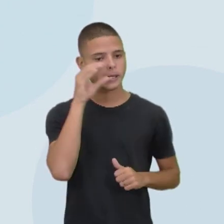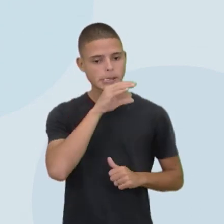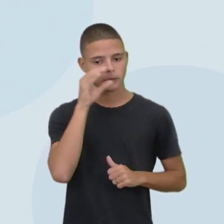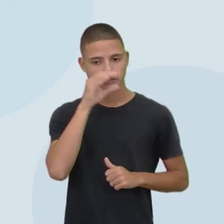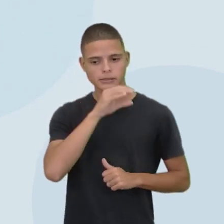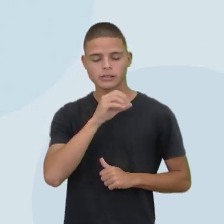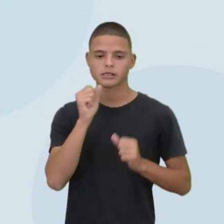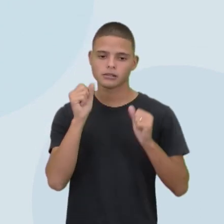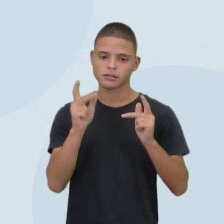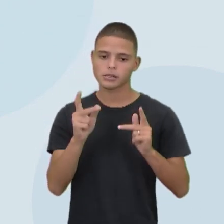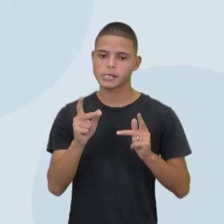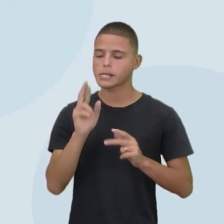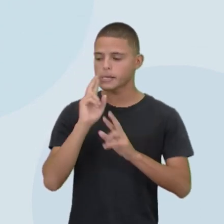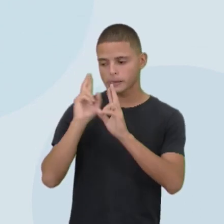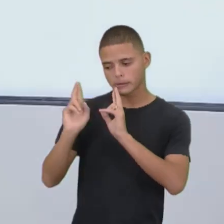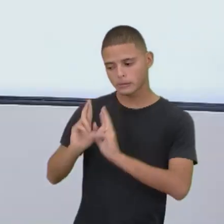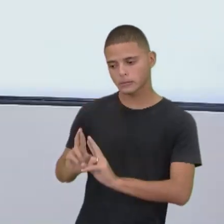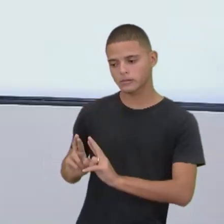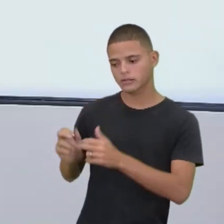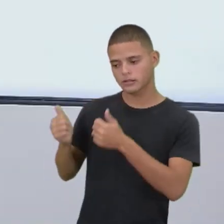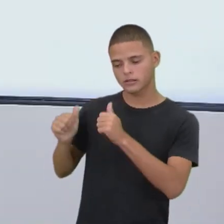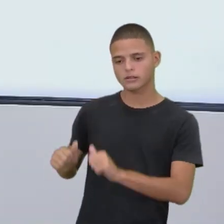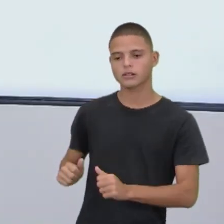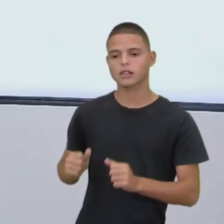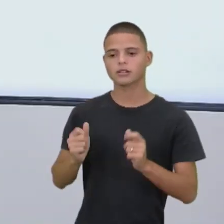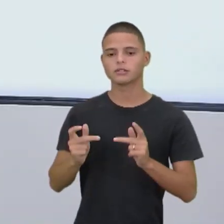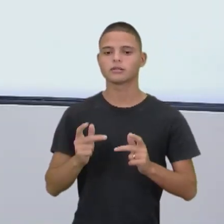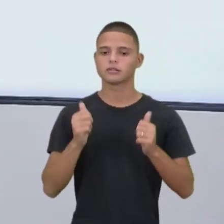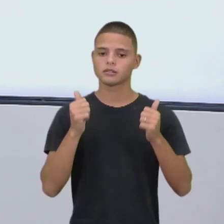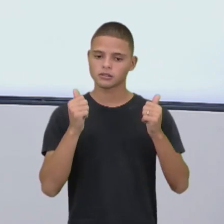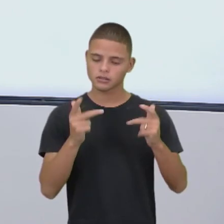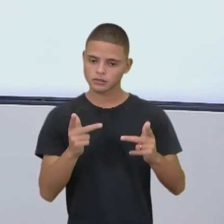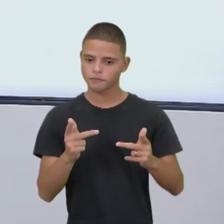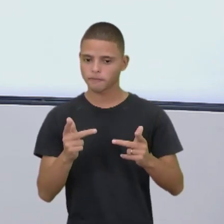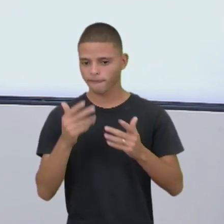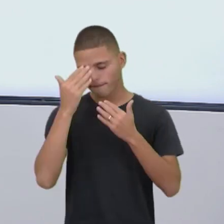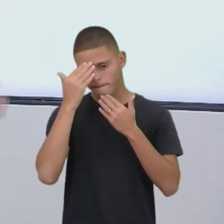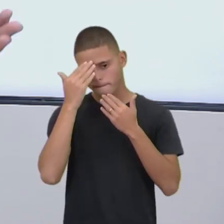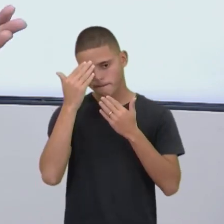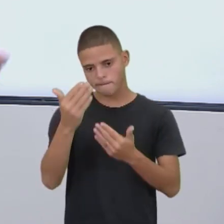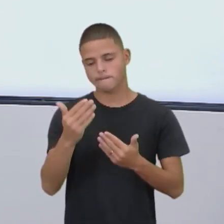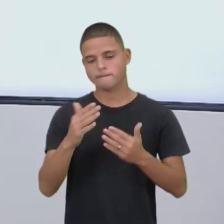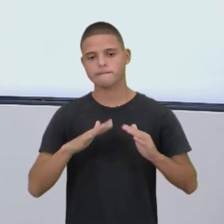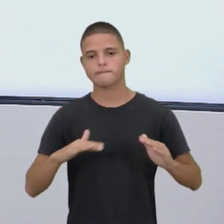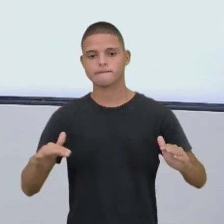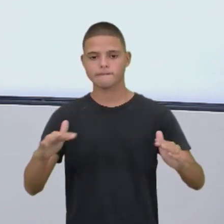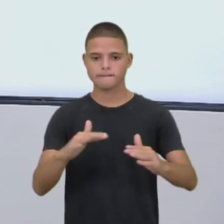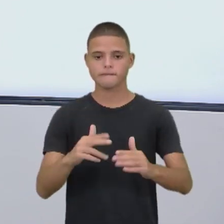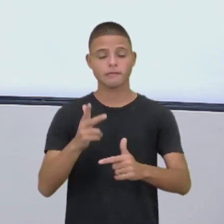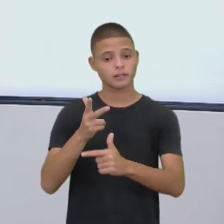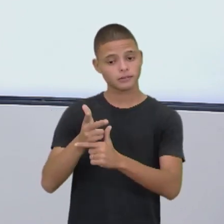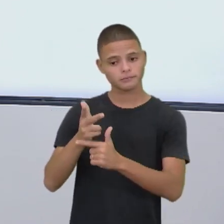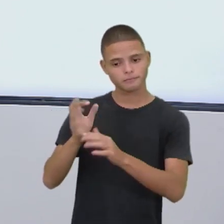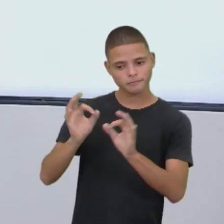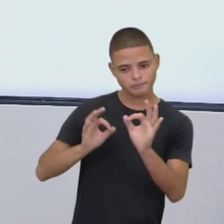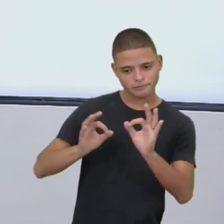Forms aí, tá? E responde rapidinho esse questionário para a gente. Já deixo de antemão meu agradecimento a toda a equipe de produção que faz essa